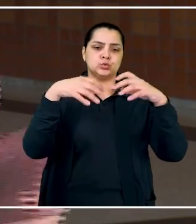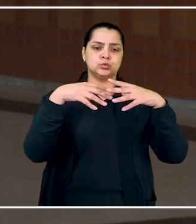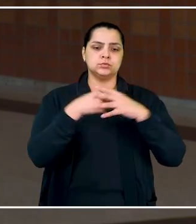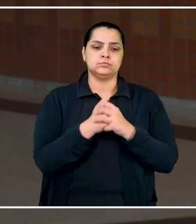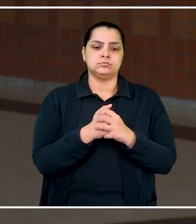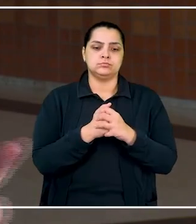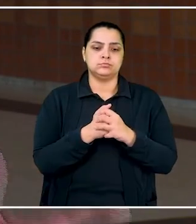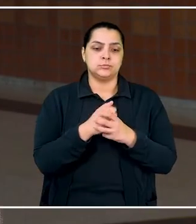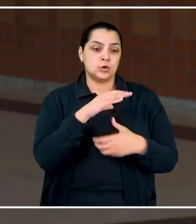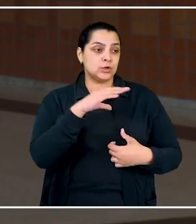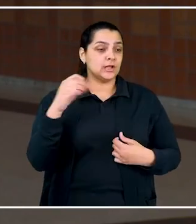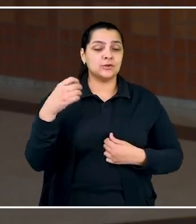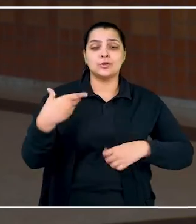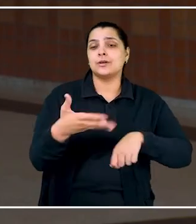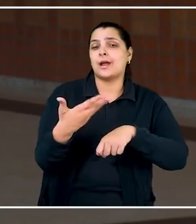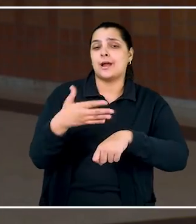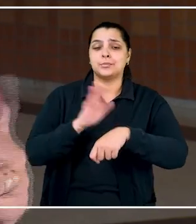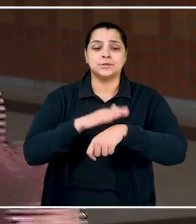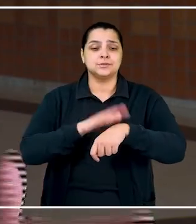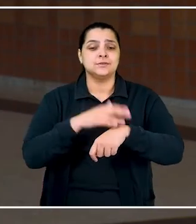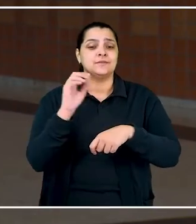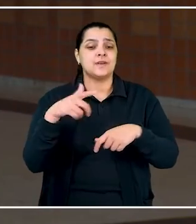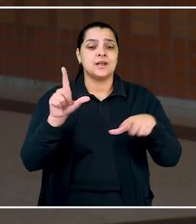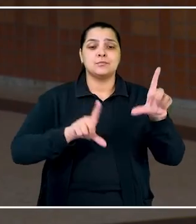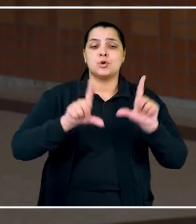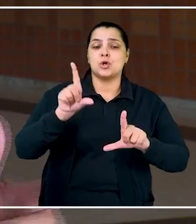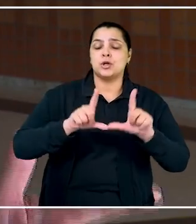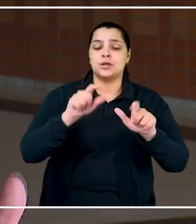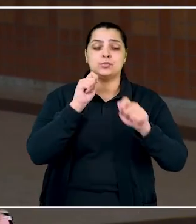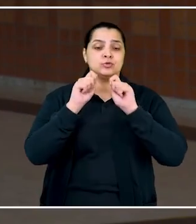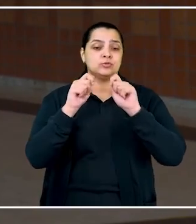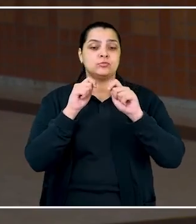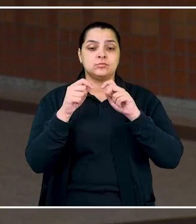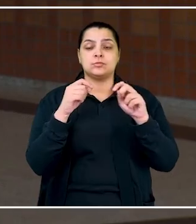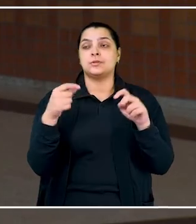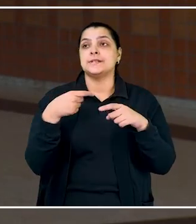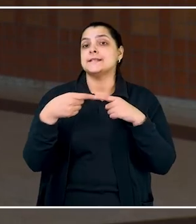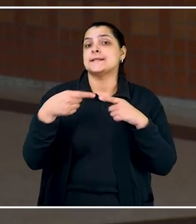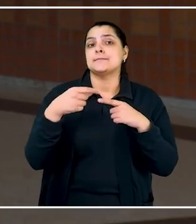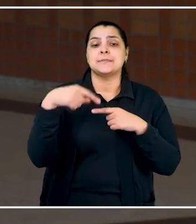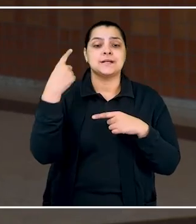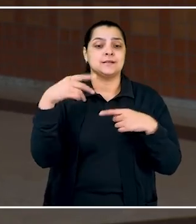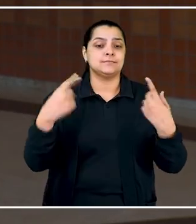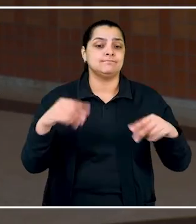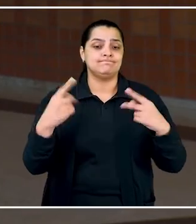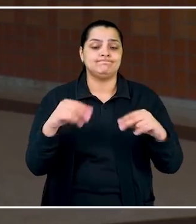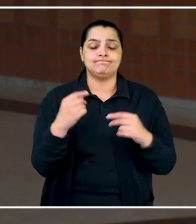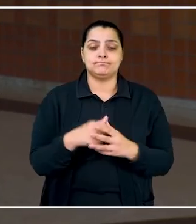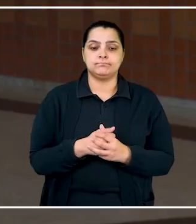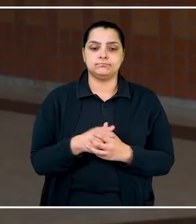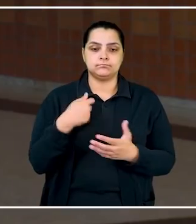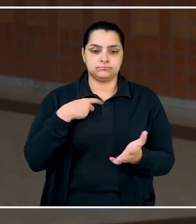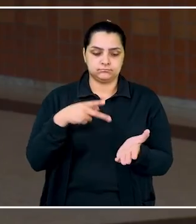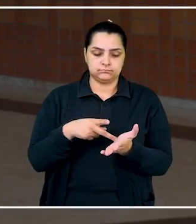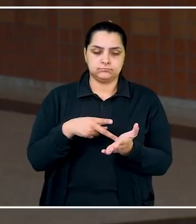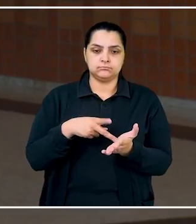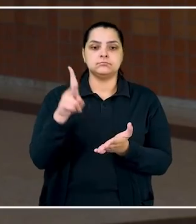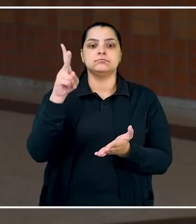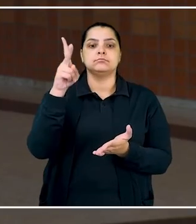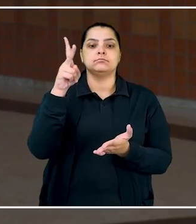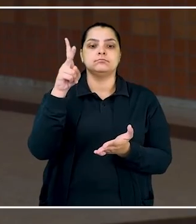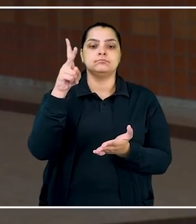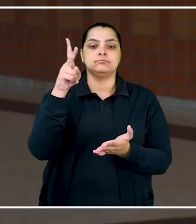tudo, o coordenador pediu para a gente acelerar, porque tinha uma estreia de um programa, de um jornal, logo na semana seguida, entendeu? Eu